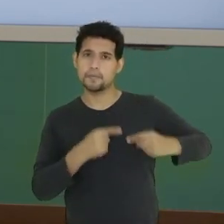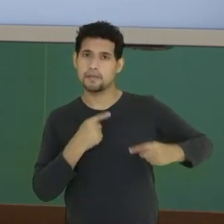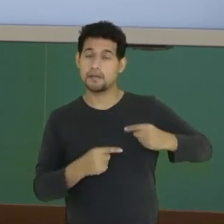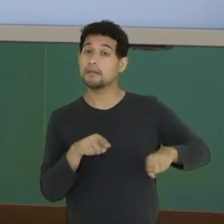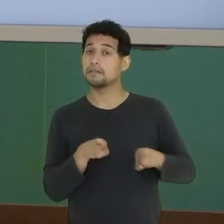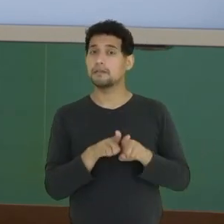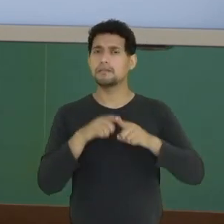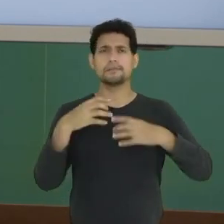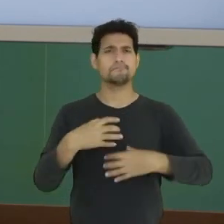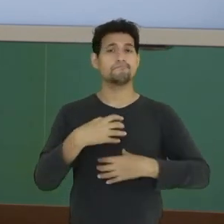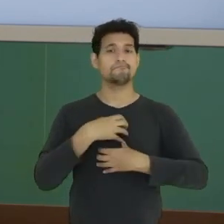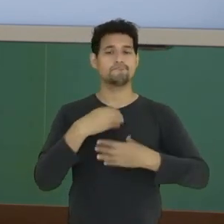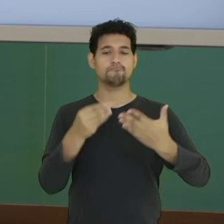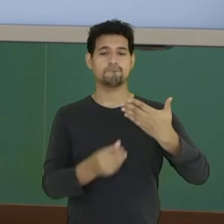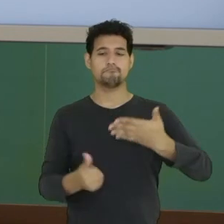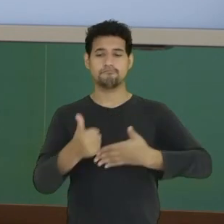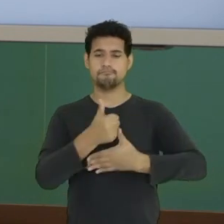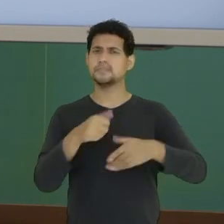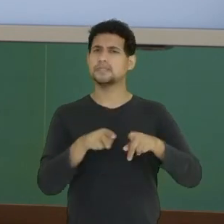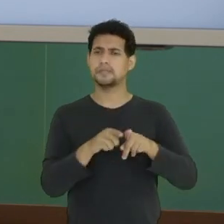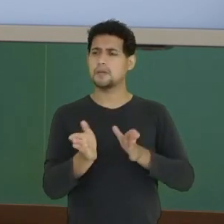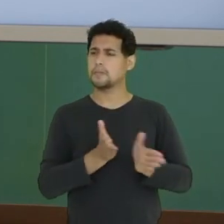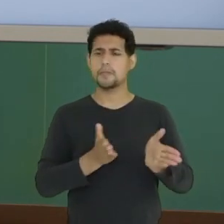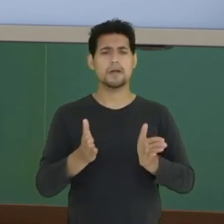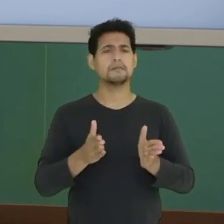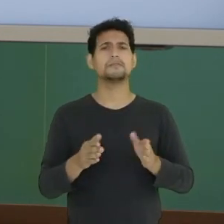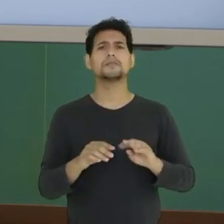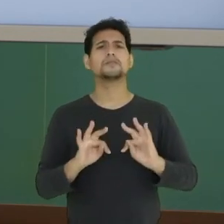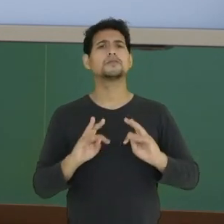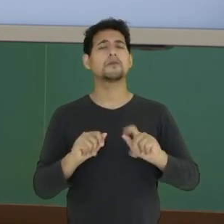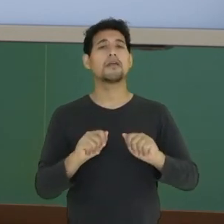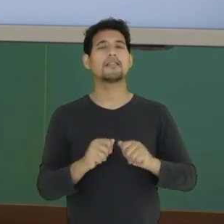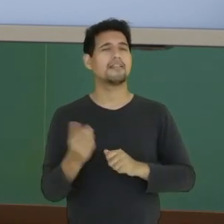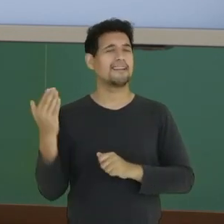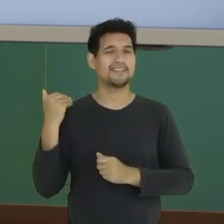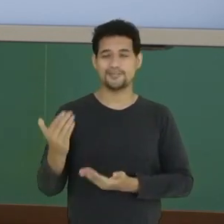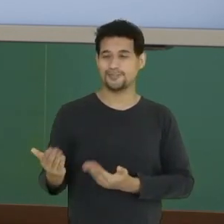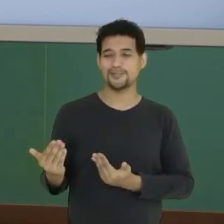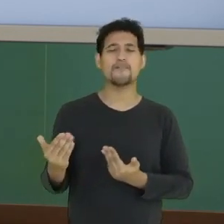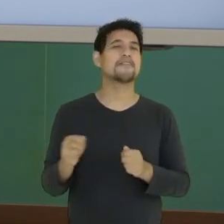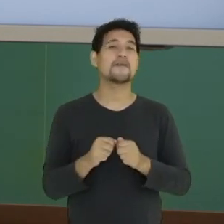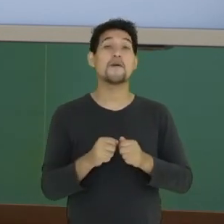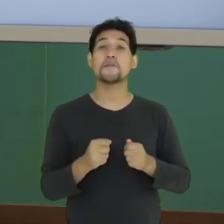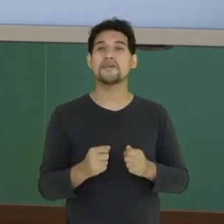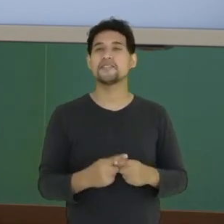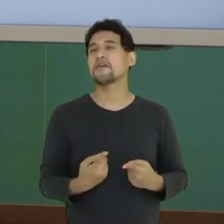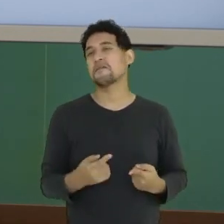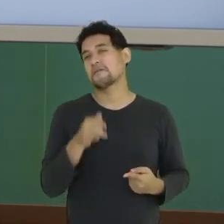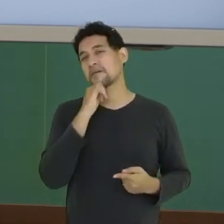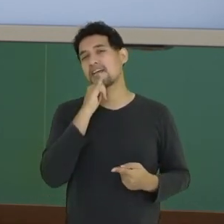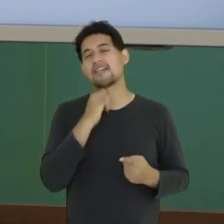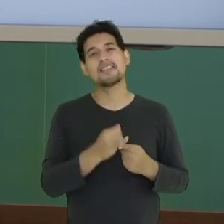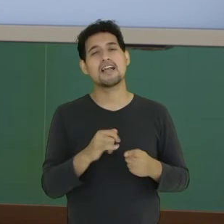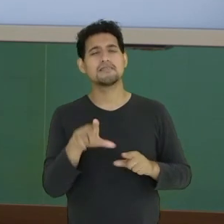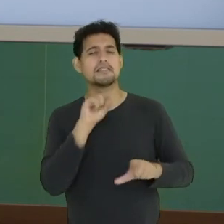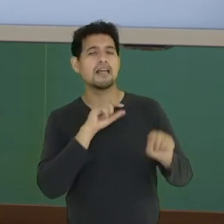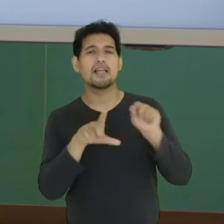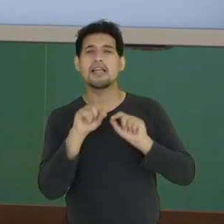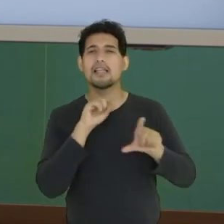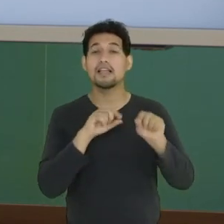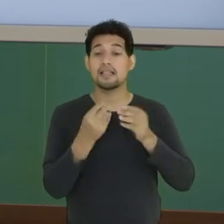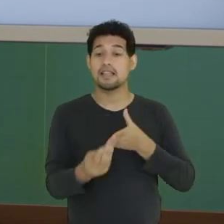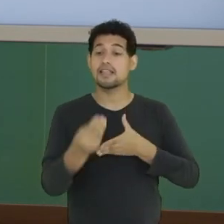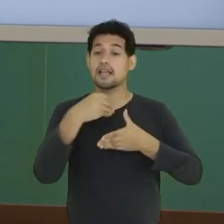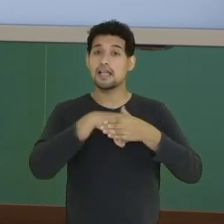das formas privilegiadas de participação política na juventude é participar das decisões dentro